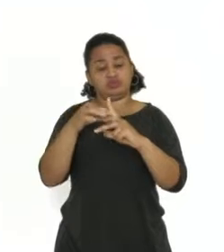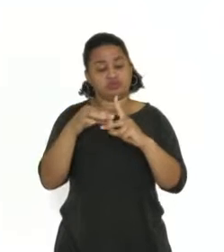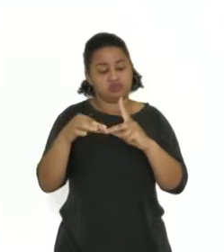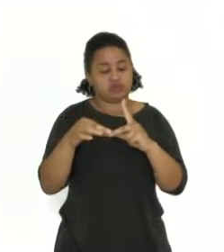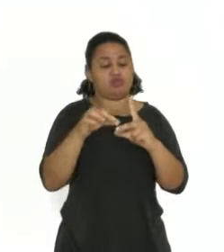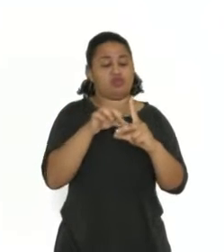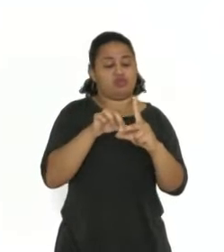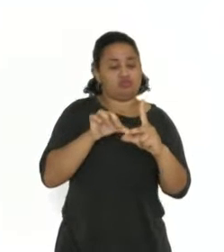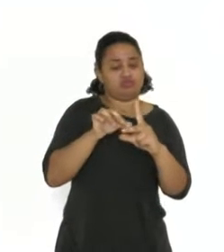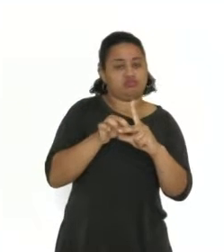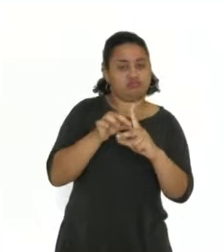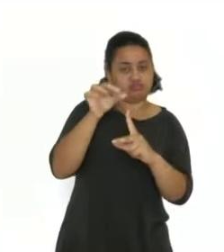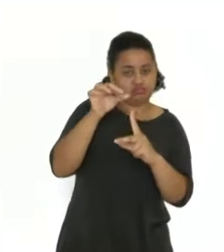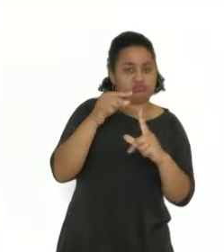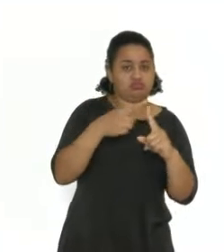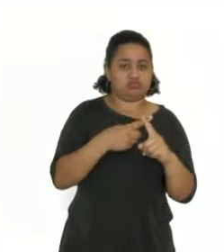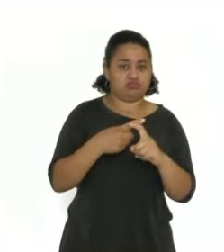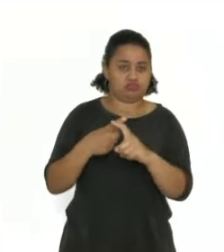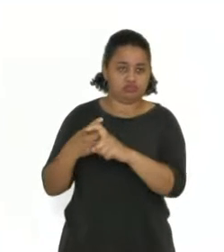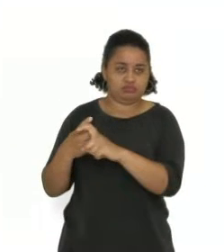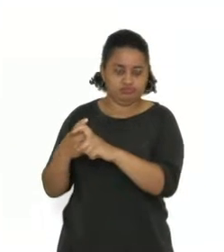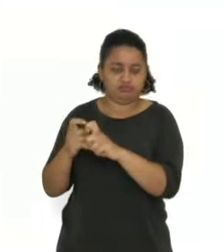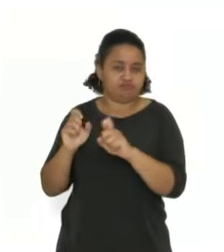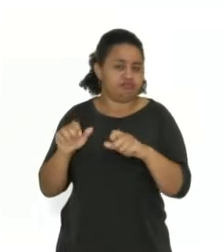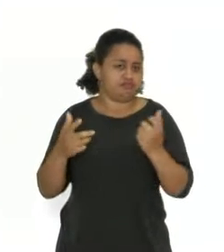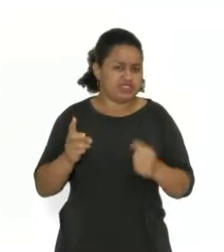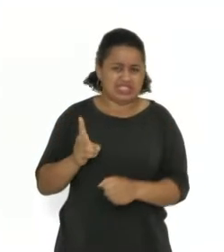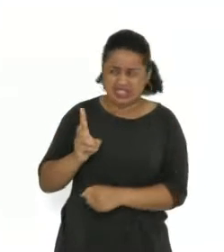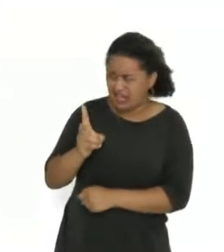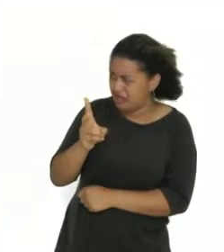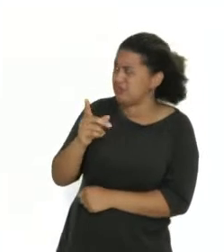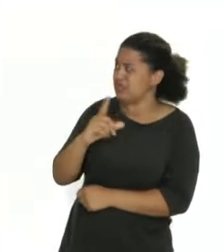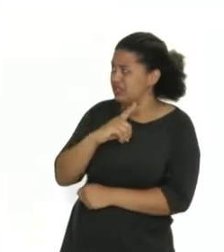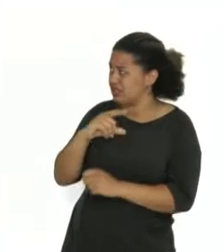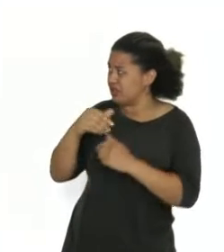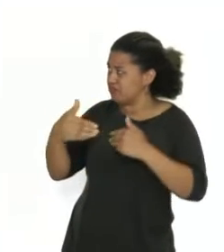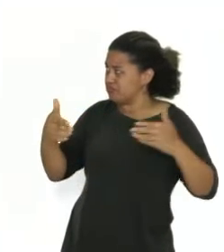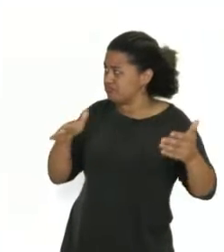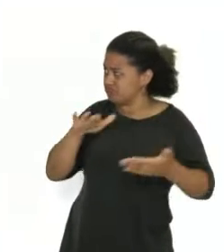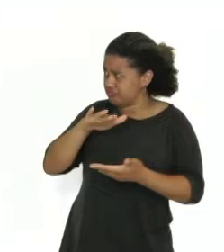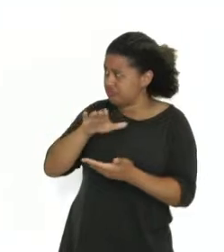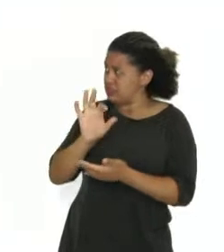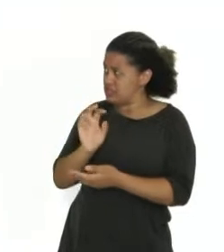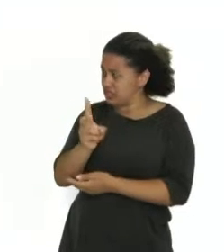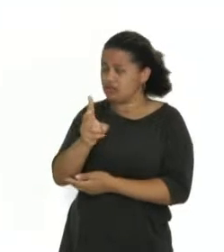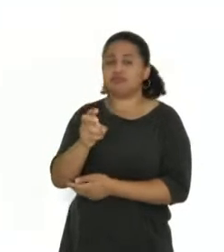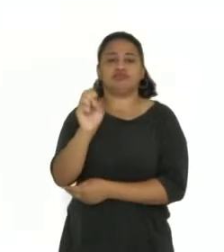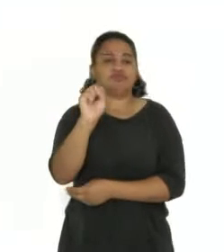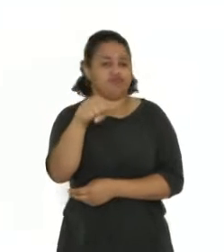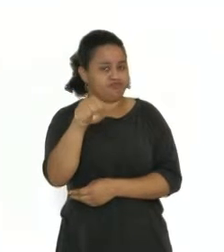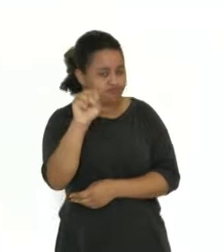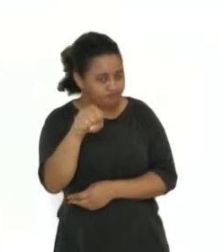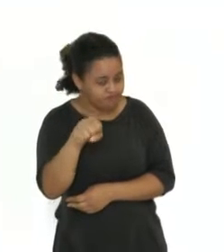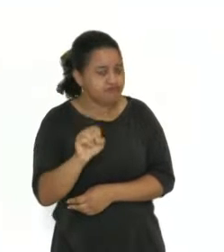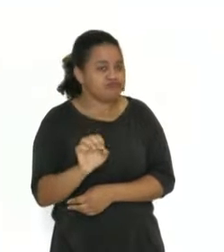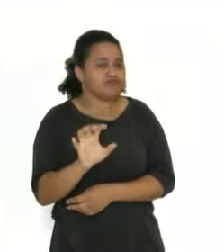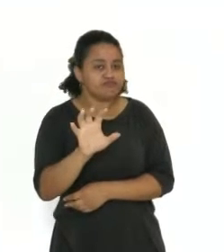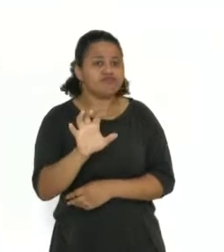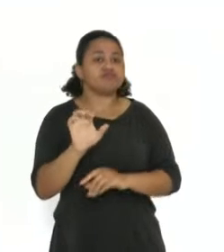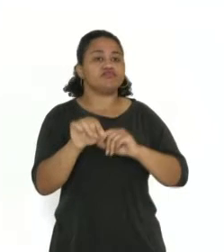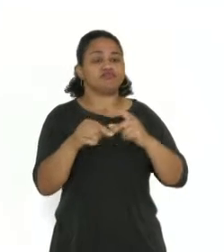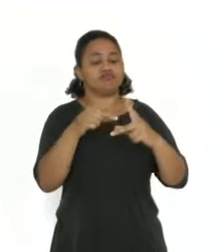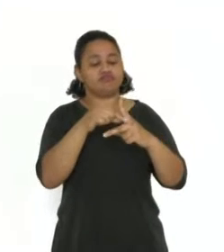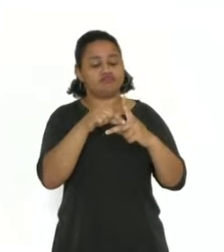vezes largura vezes altura, tá? Então, é sempre assim quando eu tenho um bloco retangular? Sim, é sempre assim, tá bom? Então, multiplicamos as